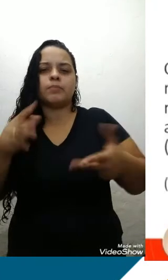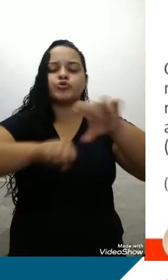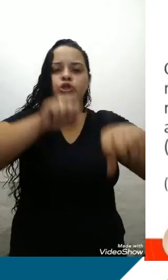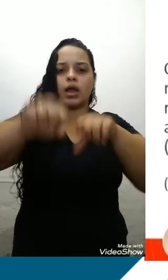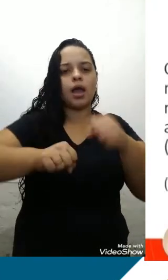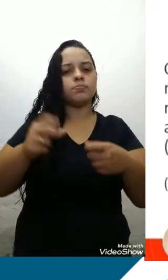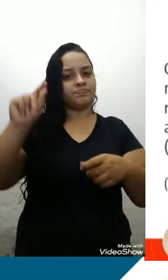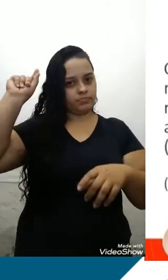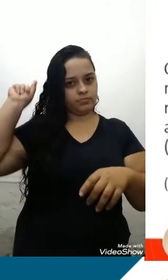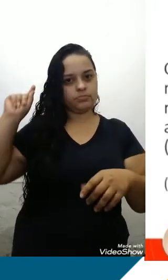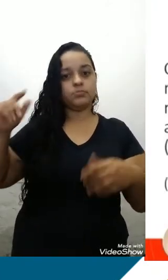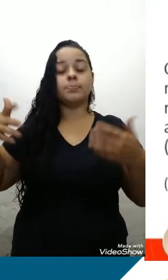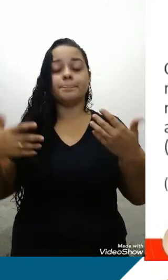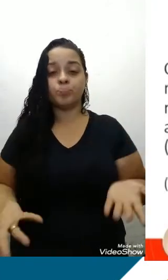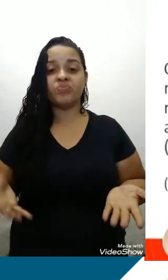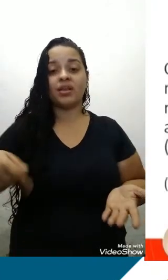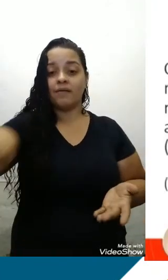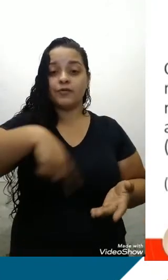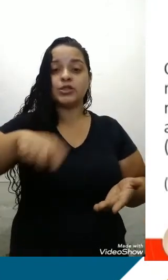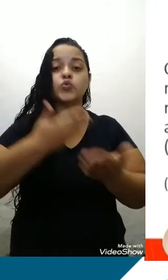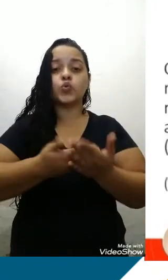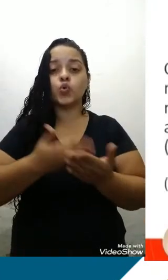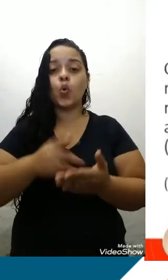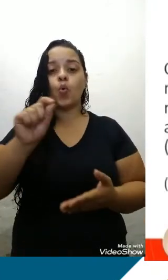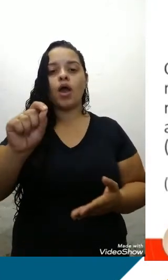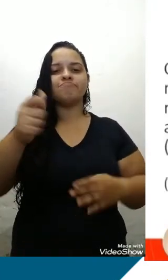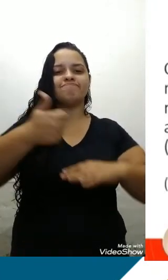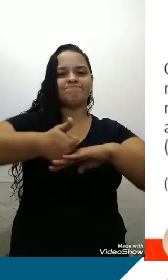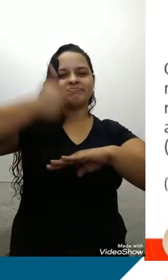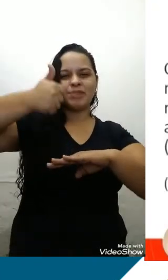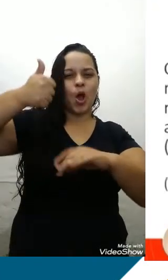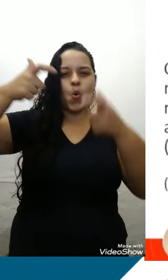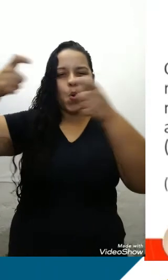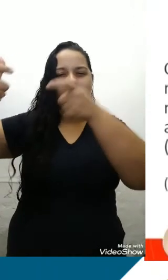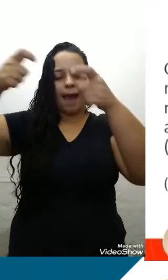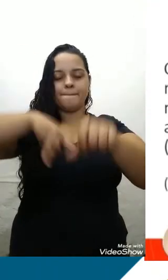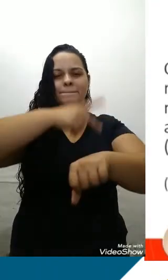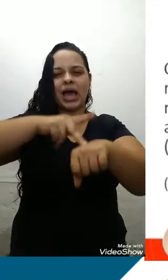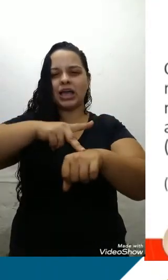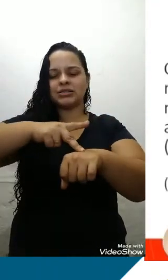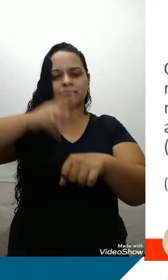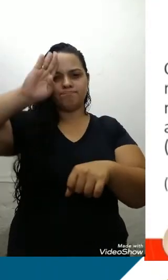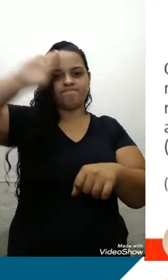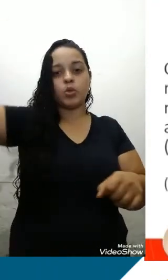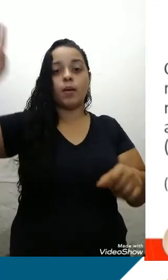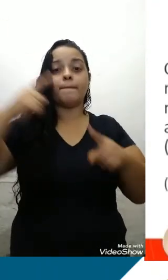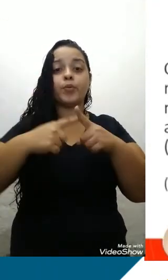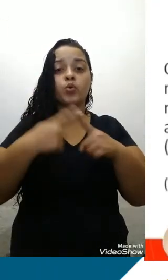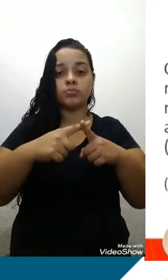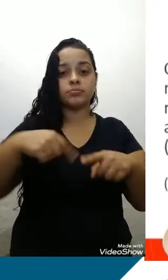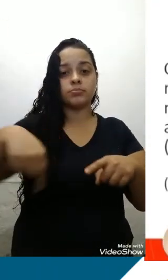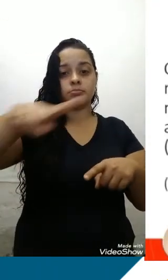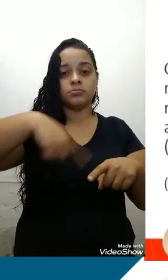época. Com isso, o que você estudou é que houve o pioneirismo dos reinos ibéricos, principalmente porque esses